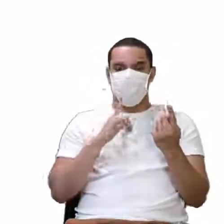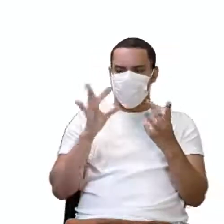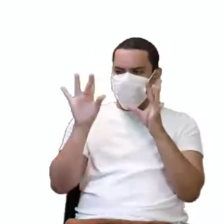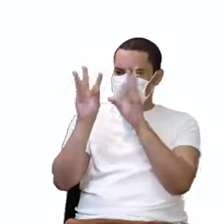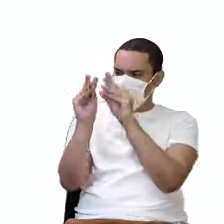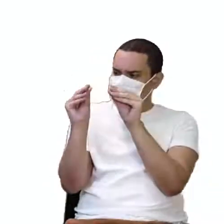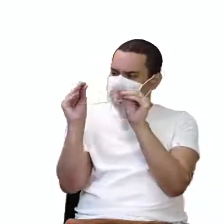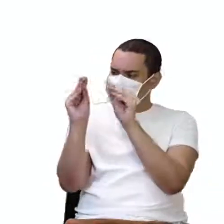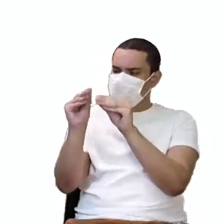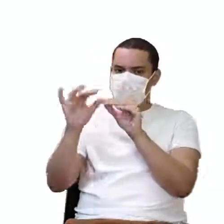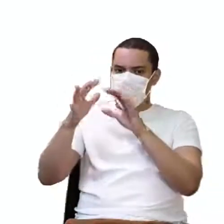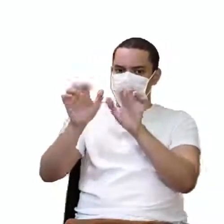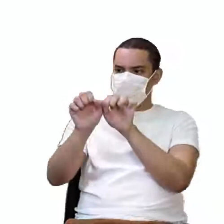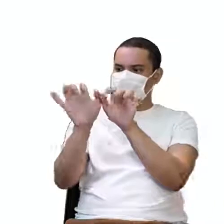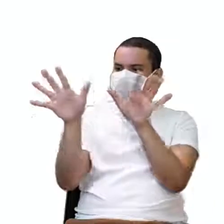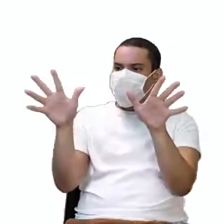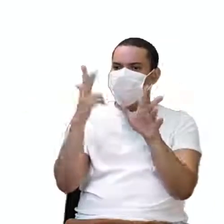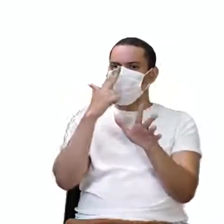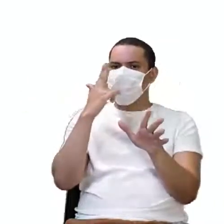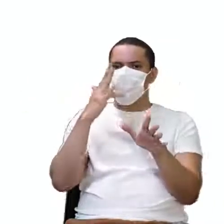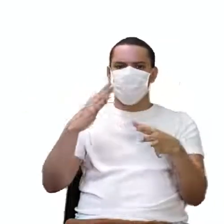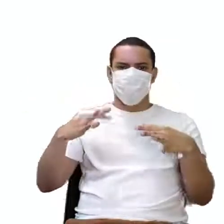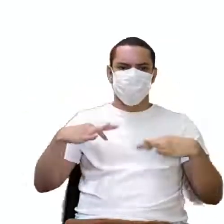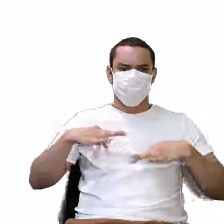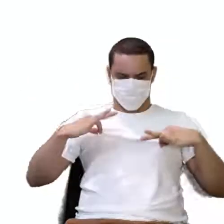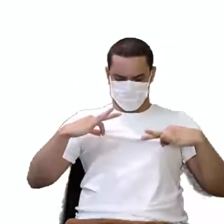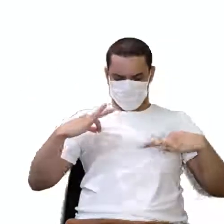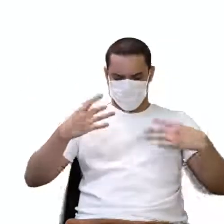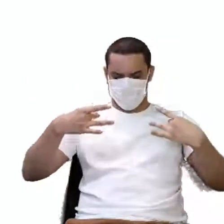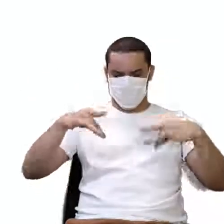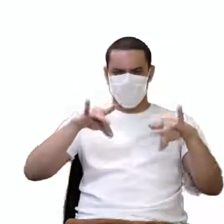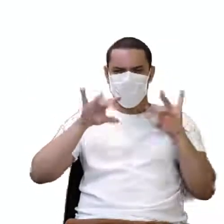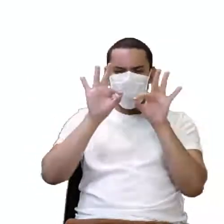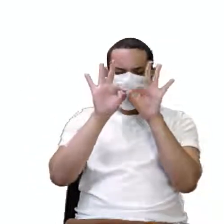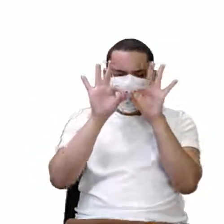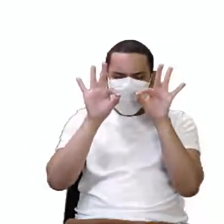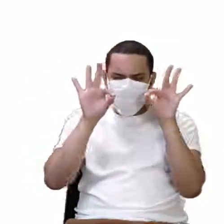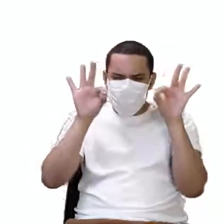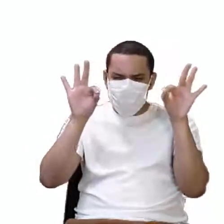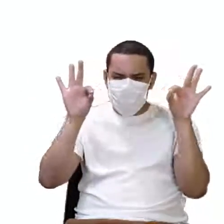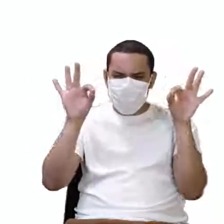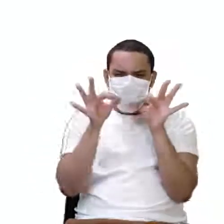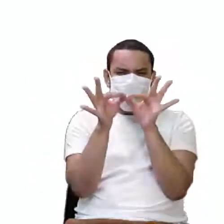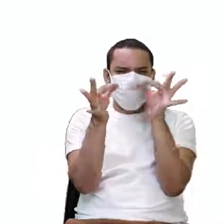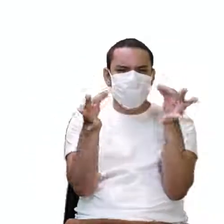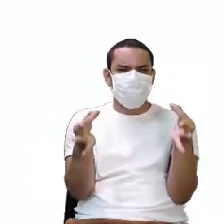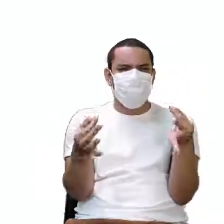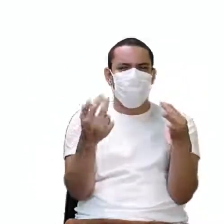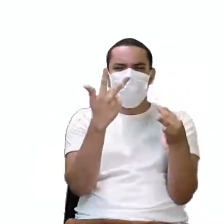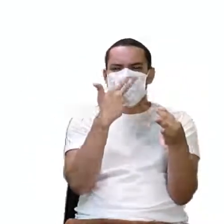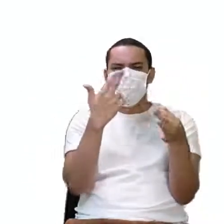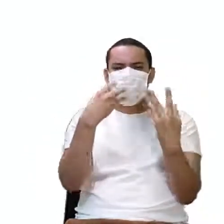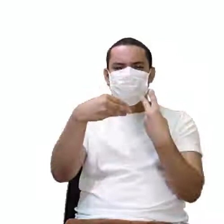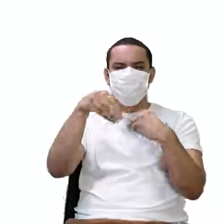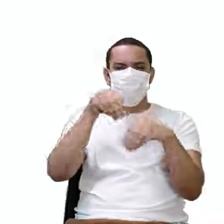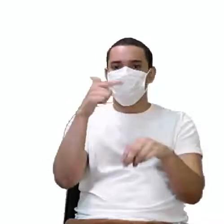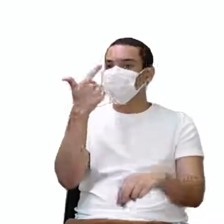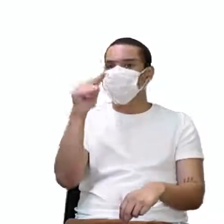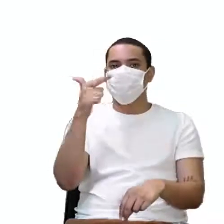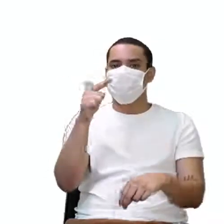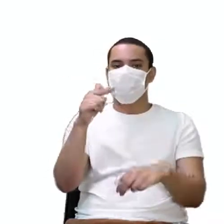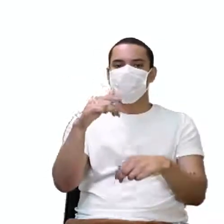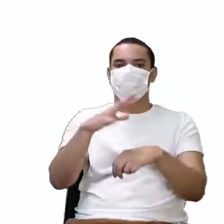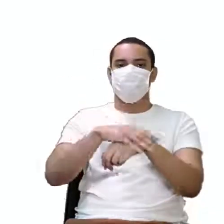consistência, parece um tecido fino, né? Parece uma pelugemzinha, mas não tem pena ali,